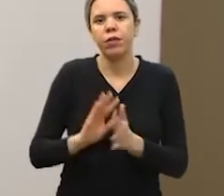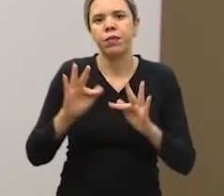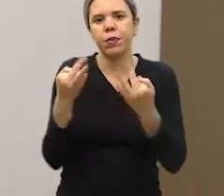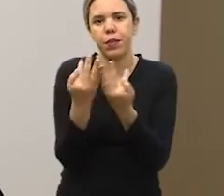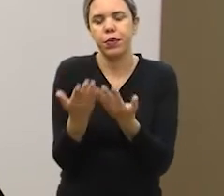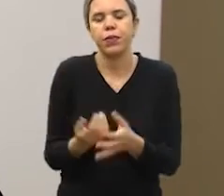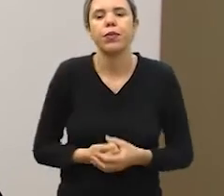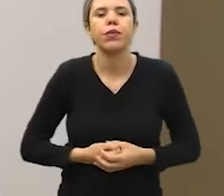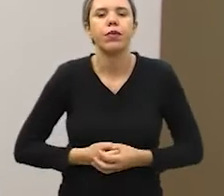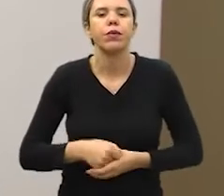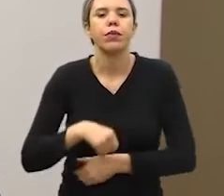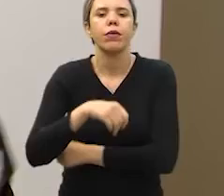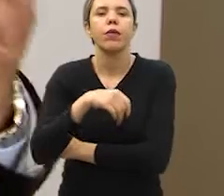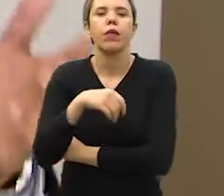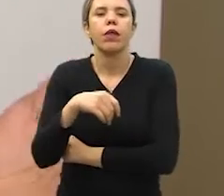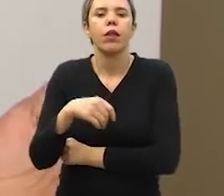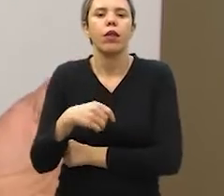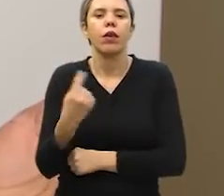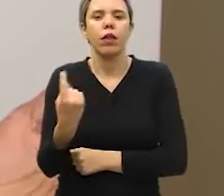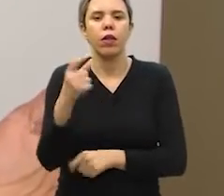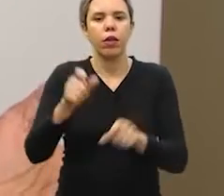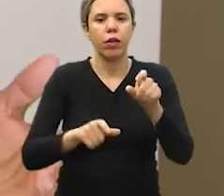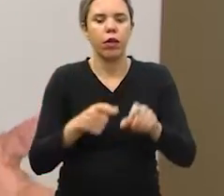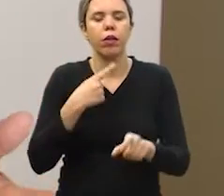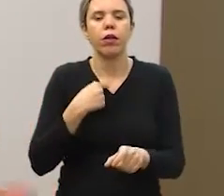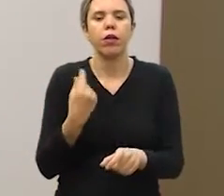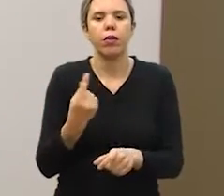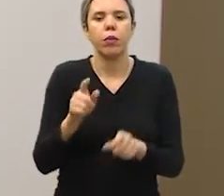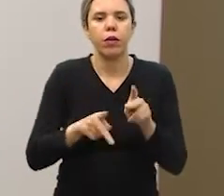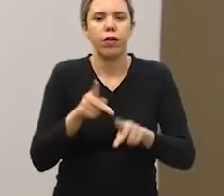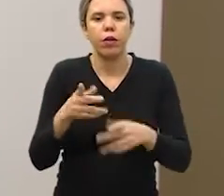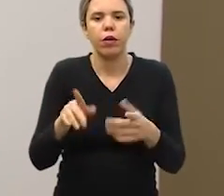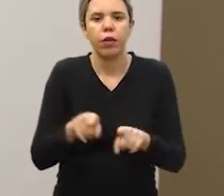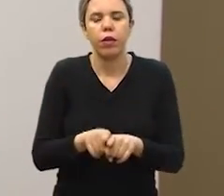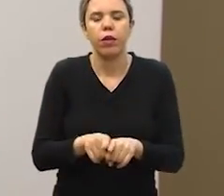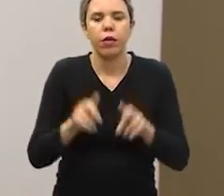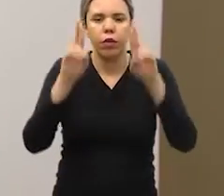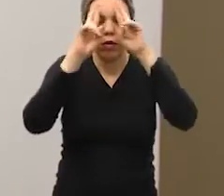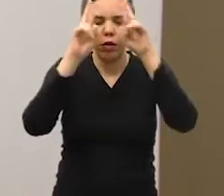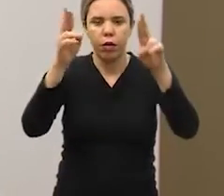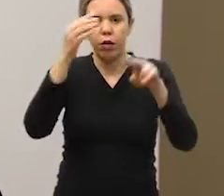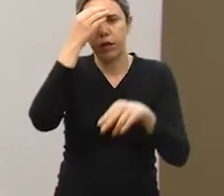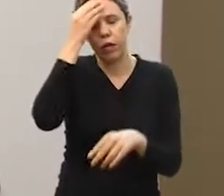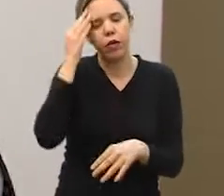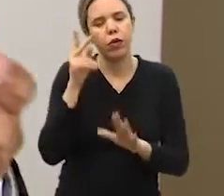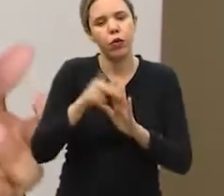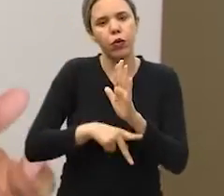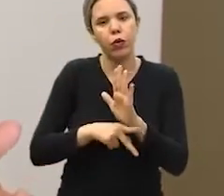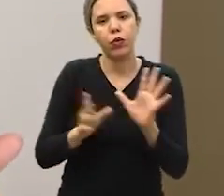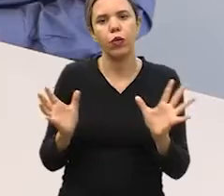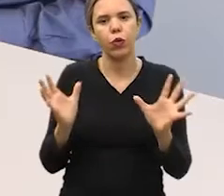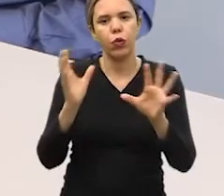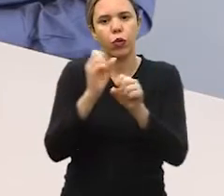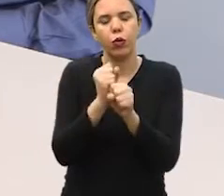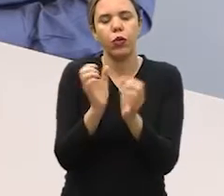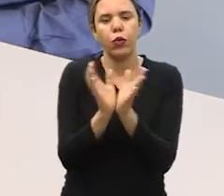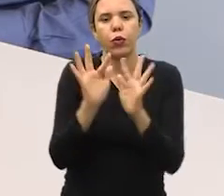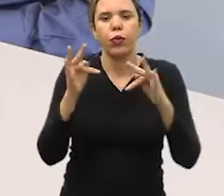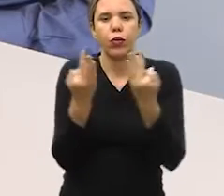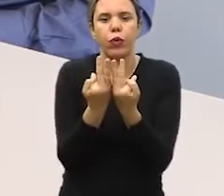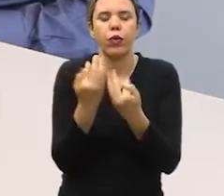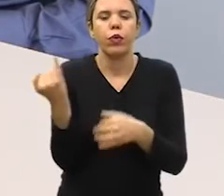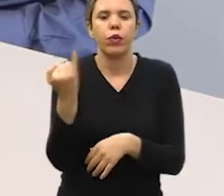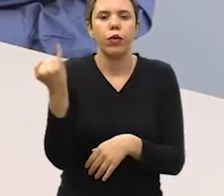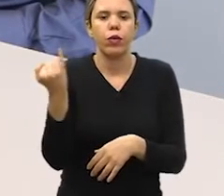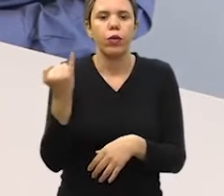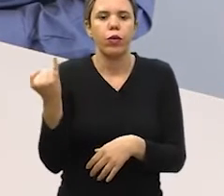familiar considerando a individualidade de cada um, mas também respeitando o projeto coletivo da família. E o